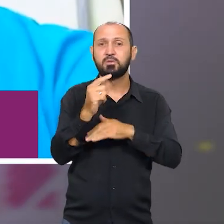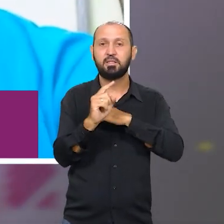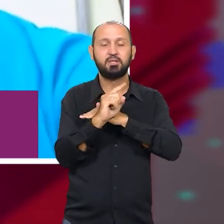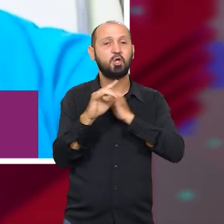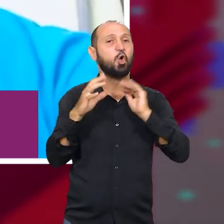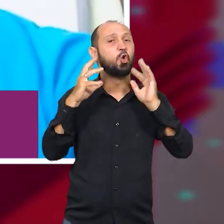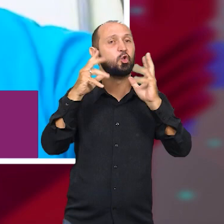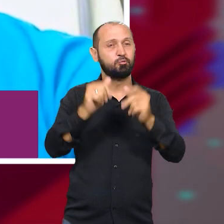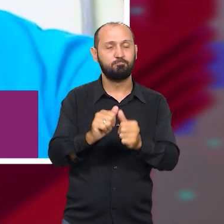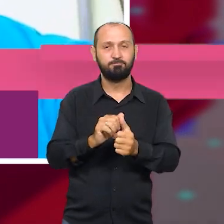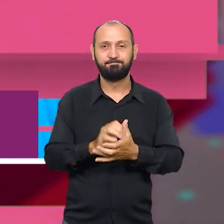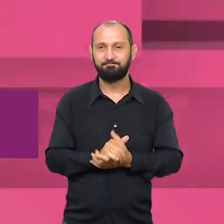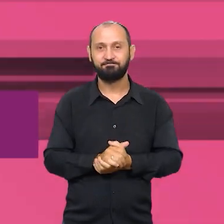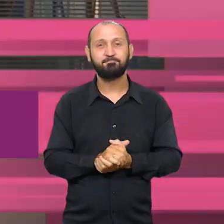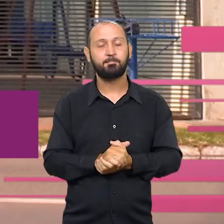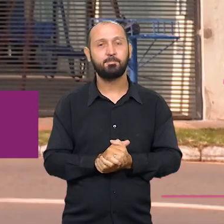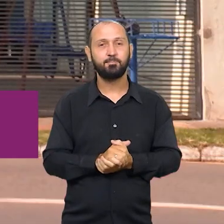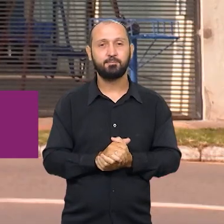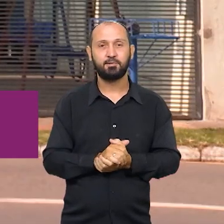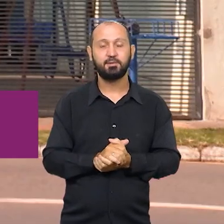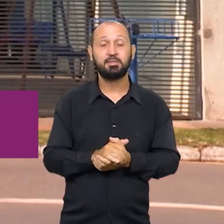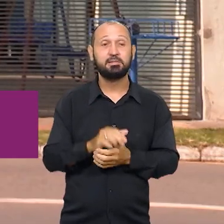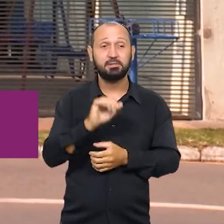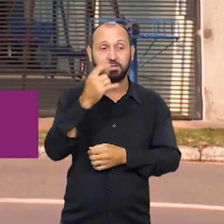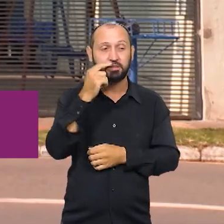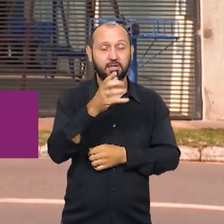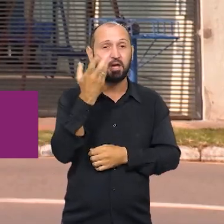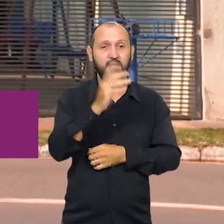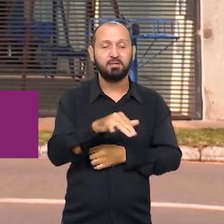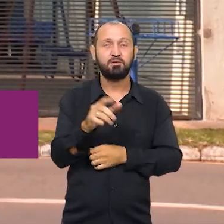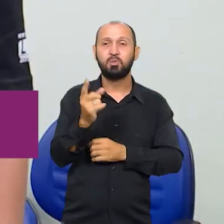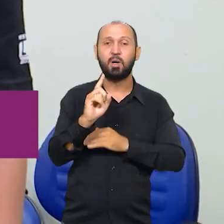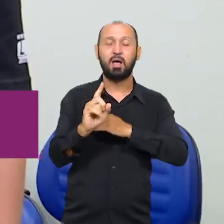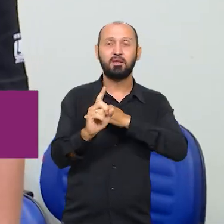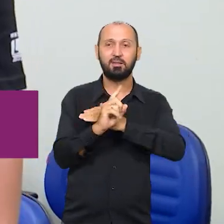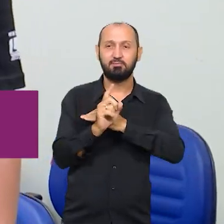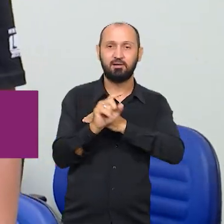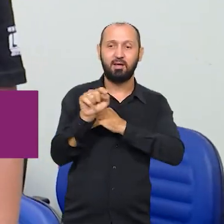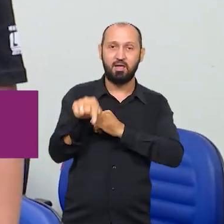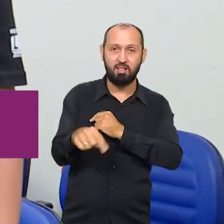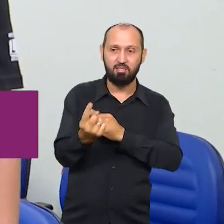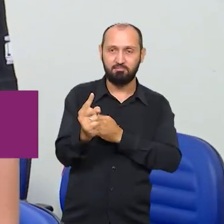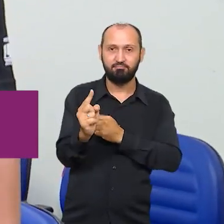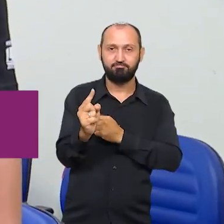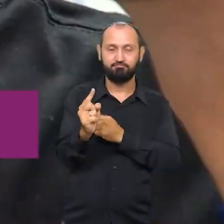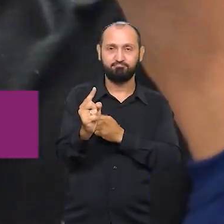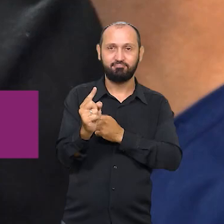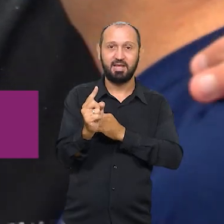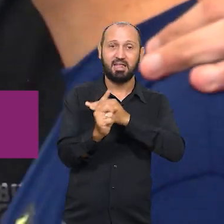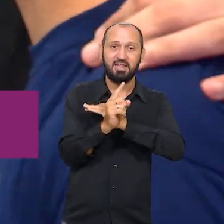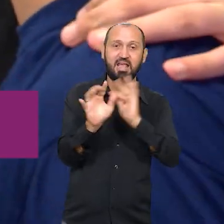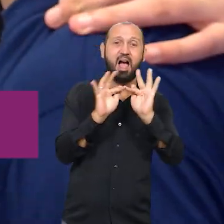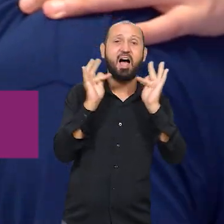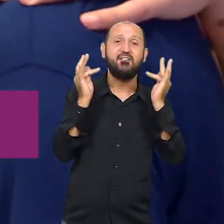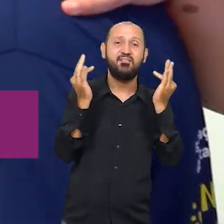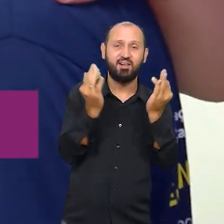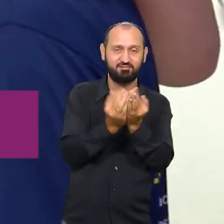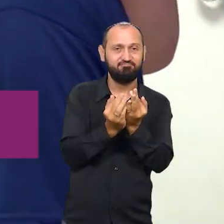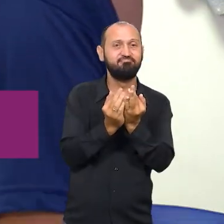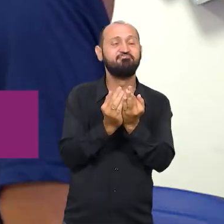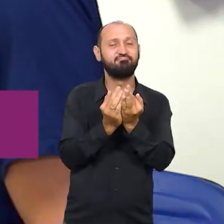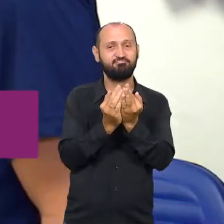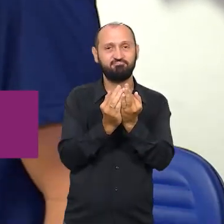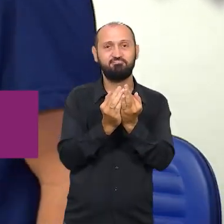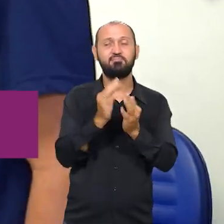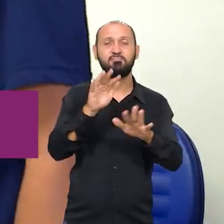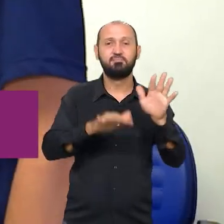Mas não atender essa criança não é só ela, é a família. A família,